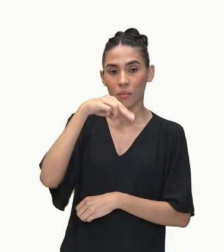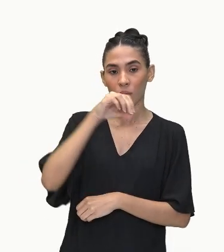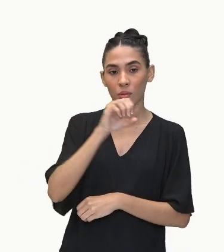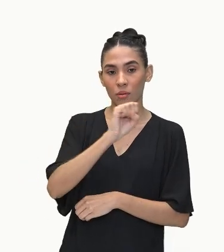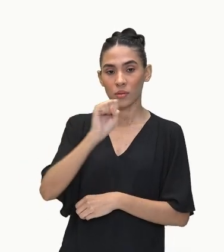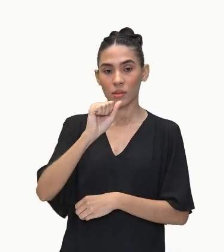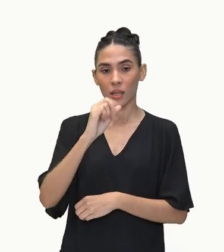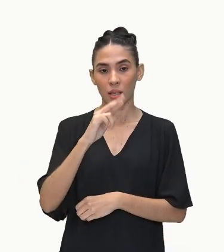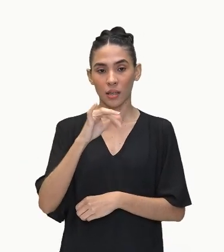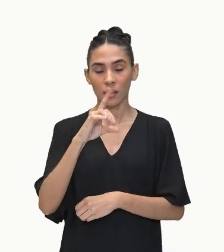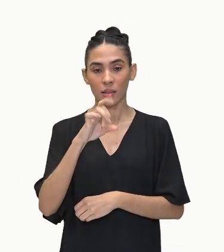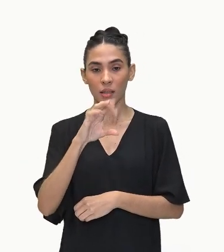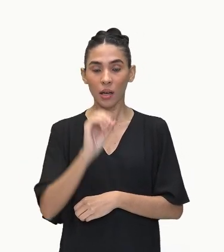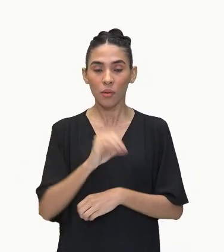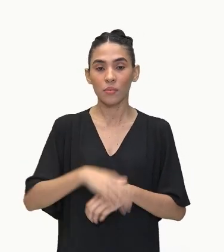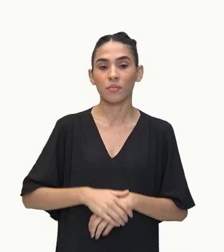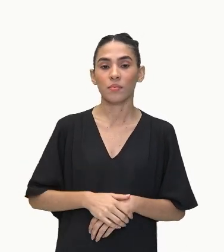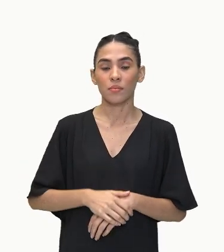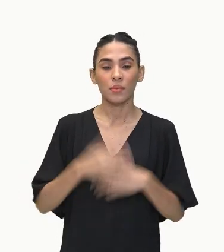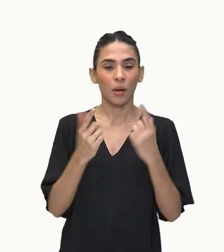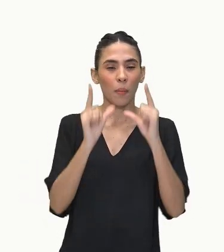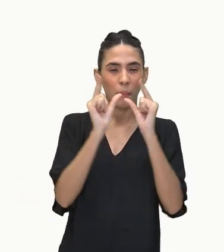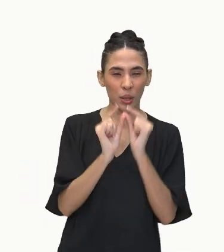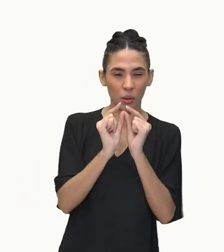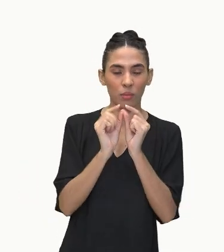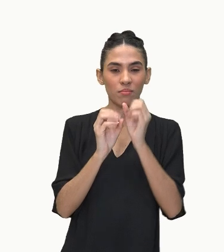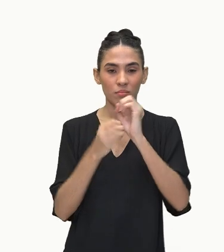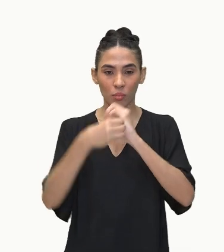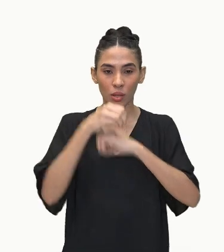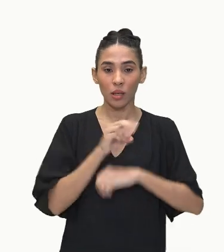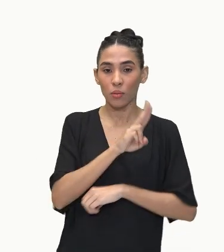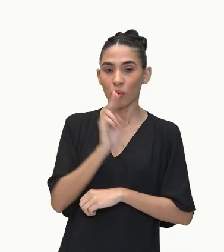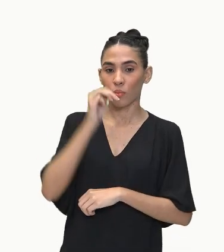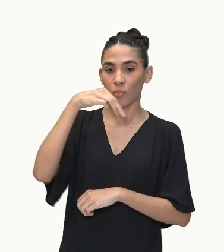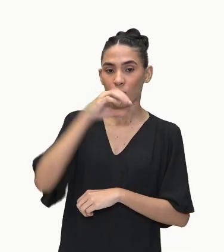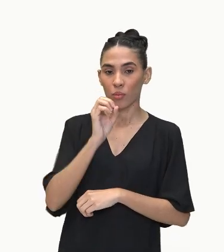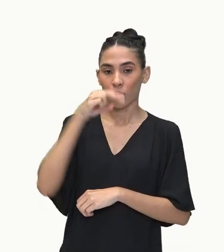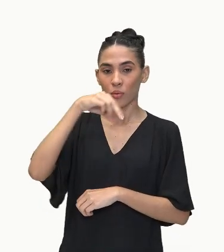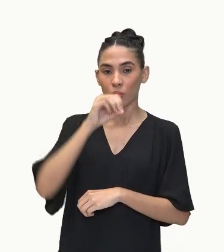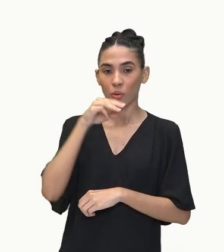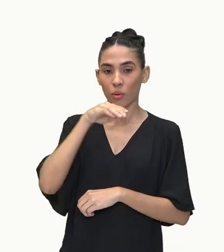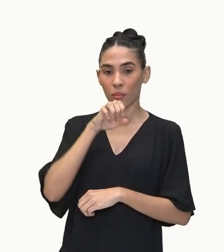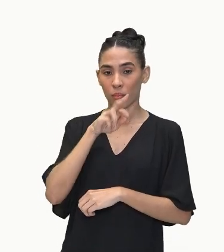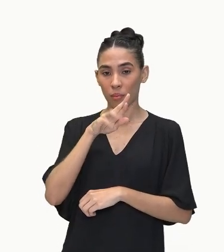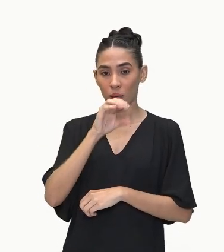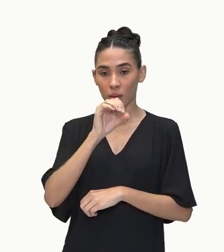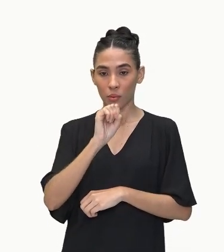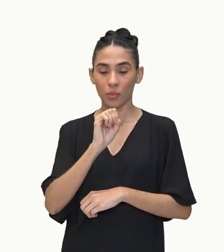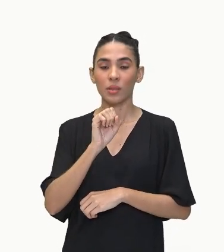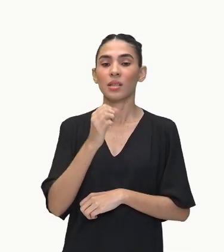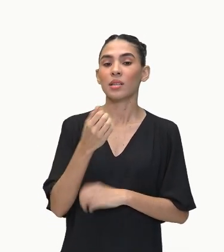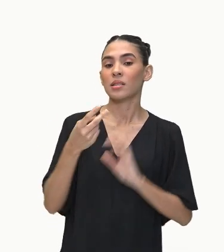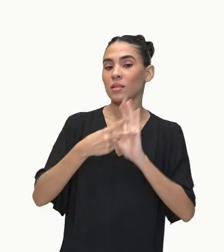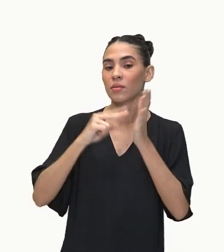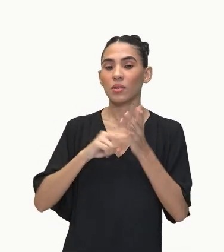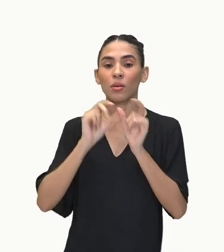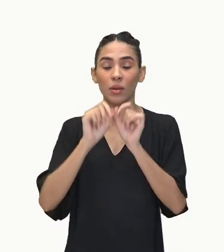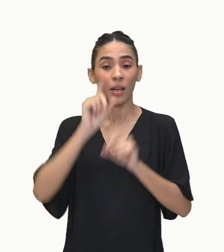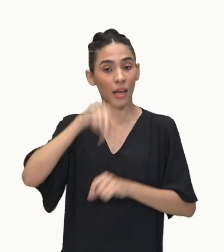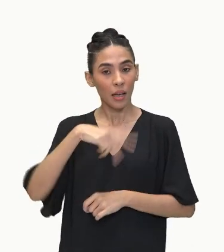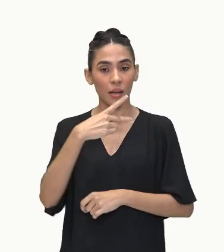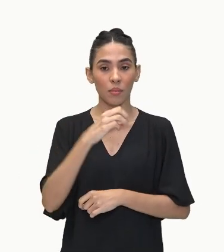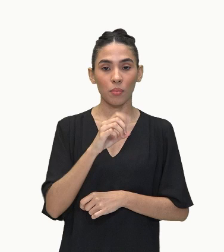monossacarídeos. O monossacarídeo, como é menor molécula, é chamada de monômero, né? Ou seja, são polímeros.